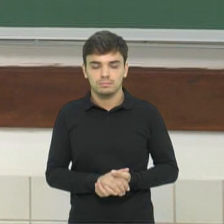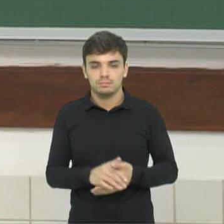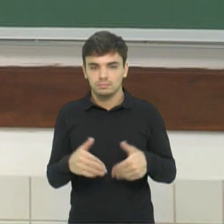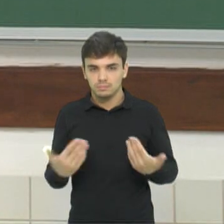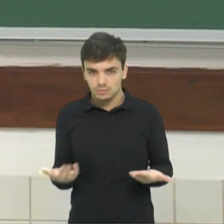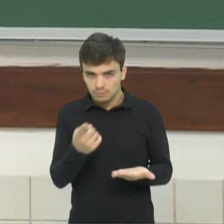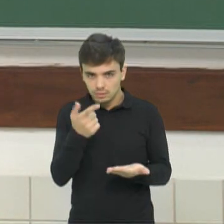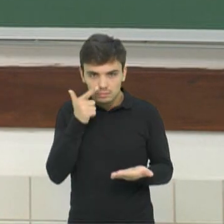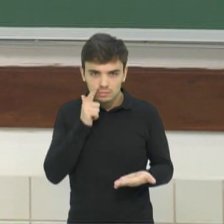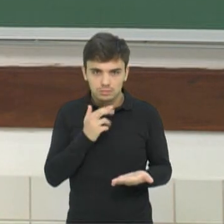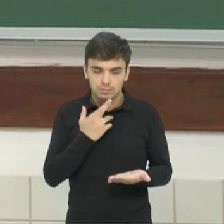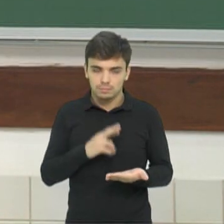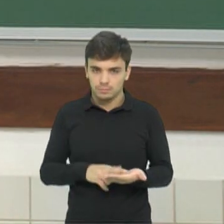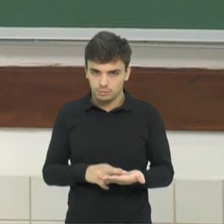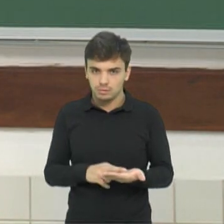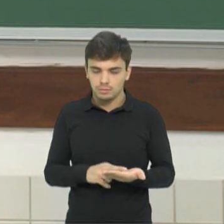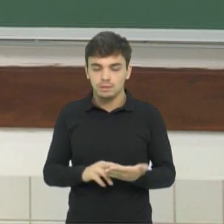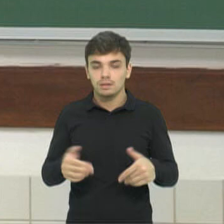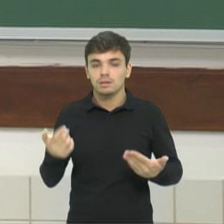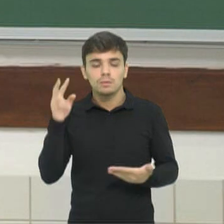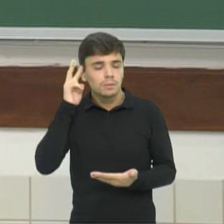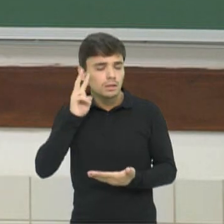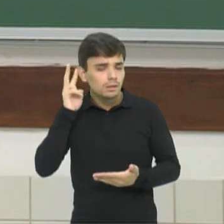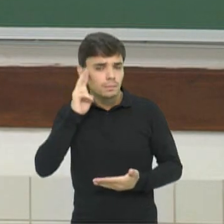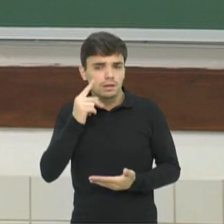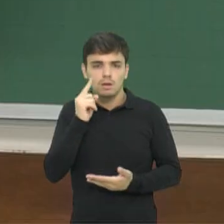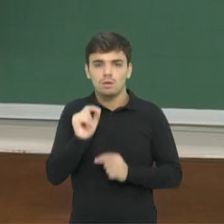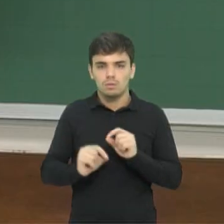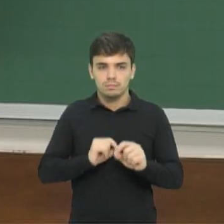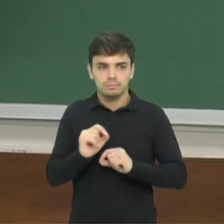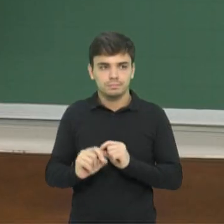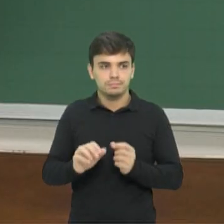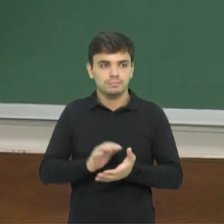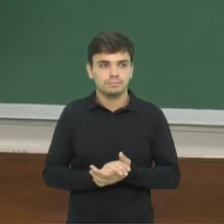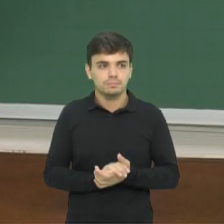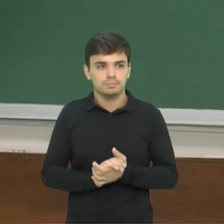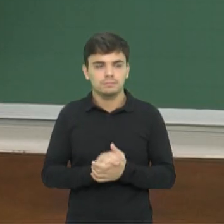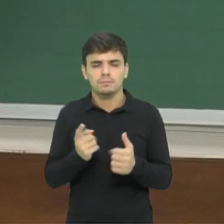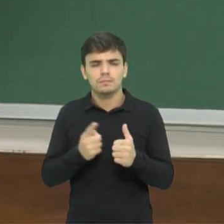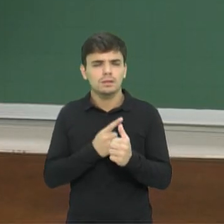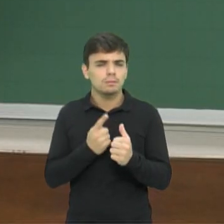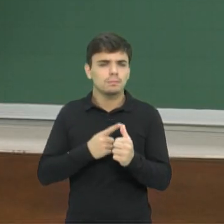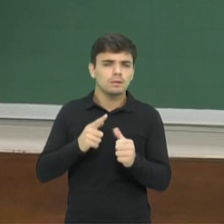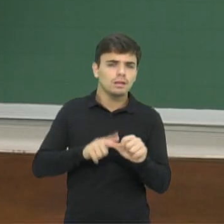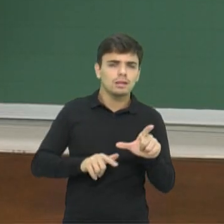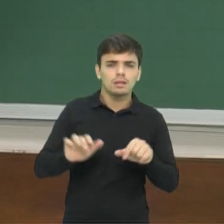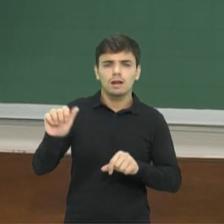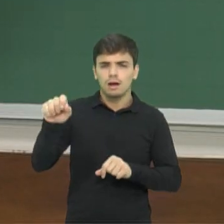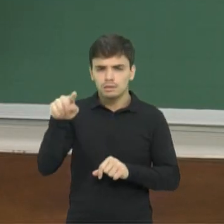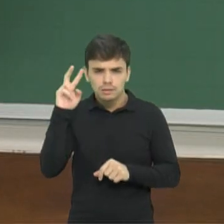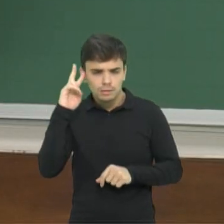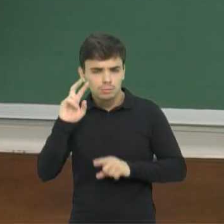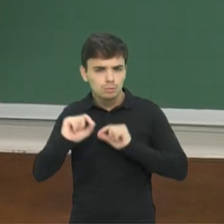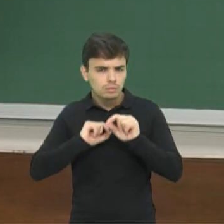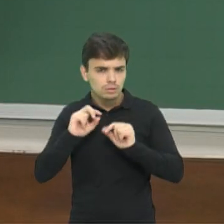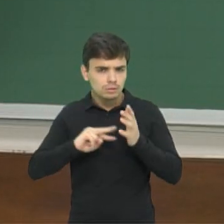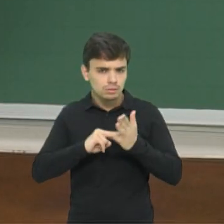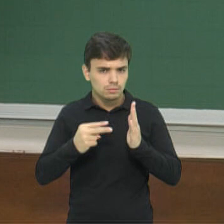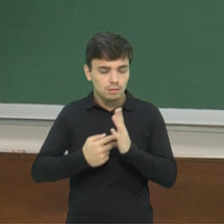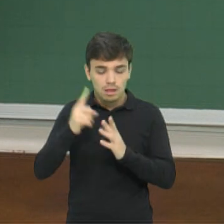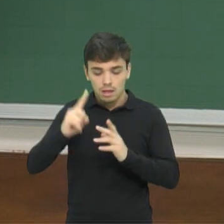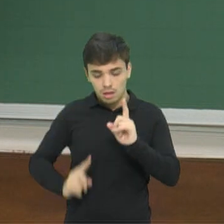E aí, gente, conseguiram? Então vamos lembrar lá, ó. Inquilinismo. Lembra o que é isso? A gente mostrou lá que um